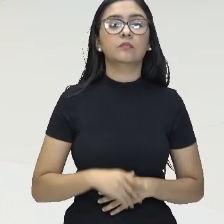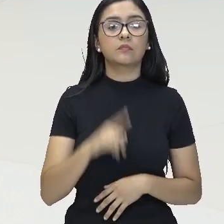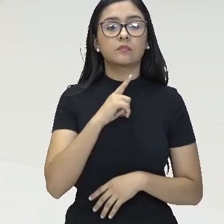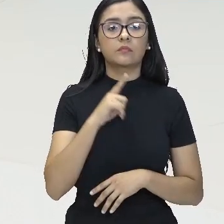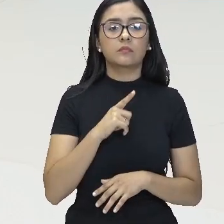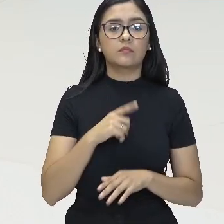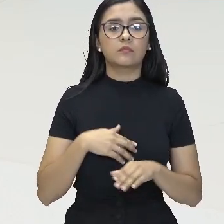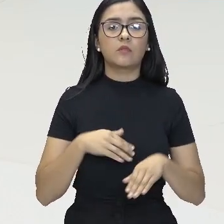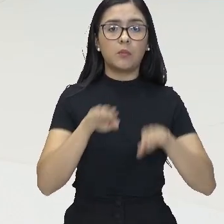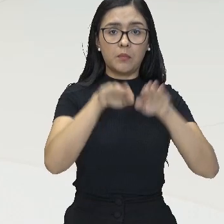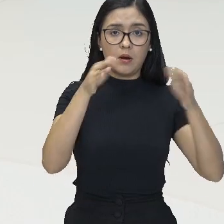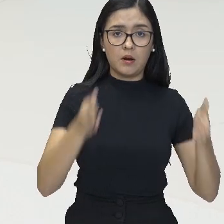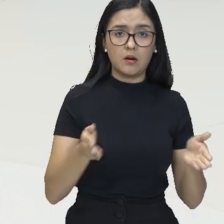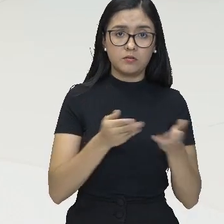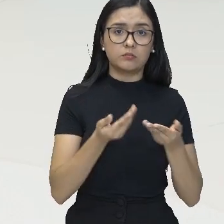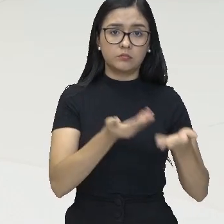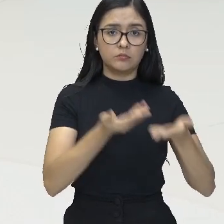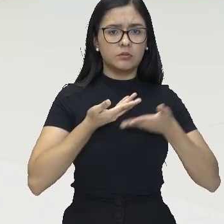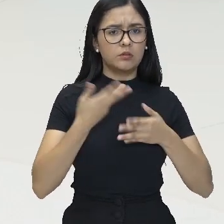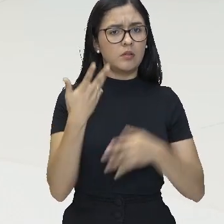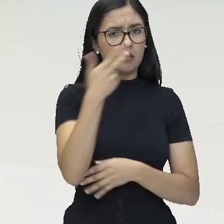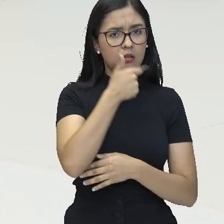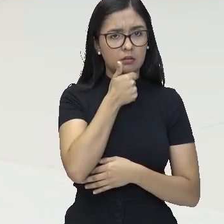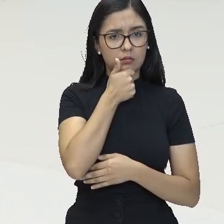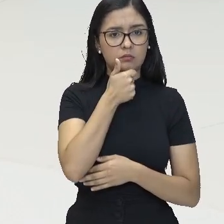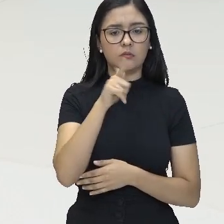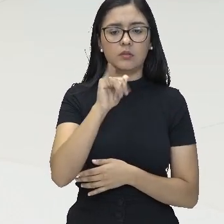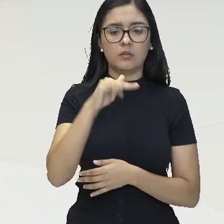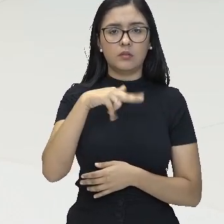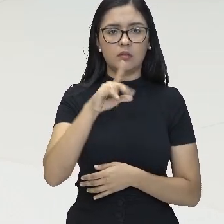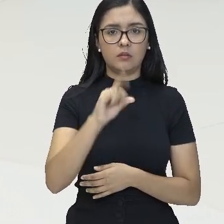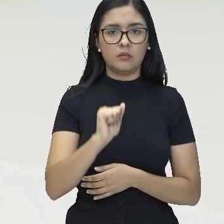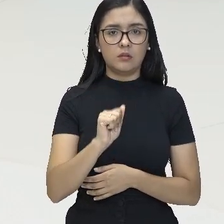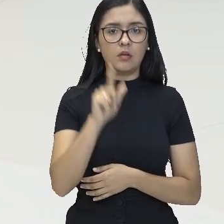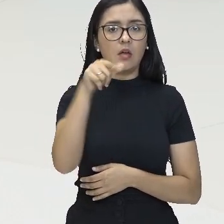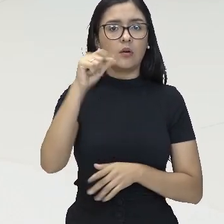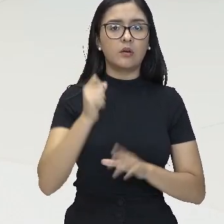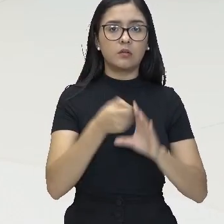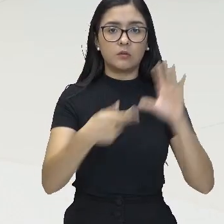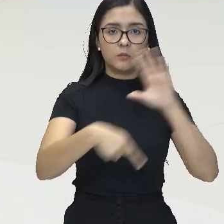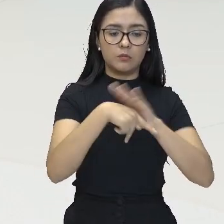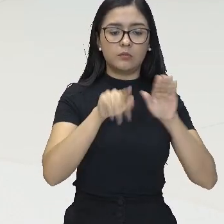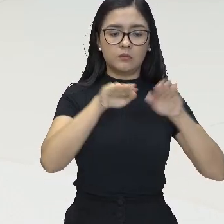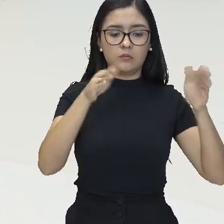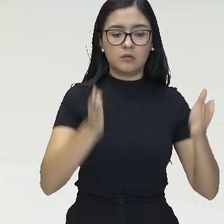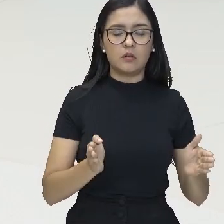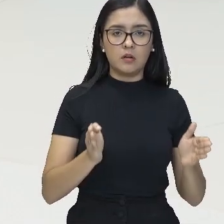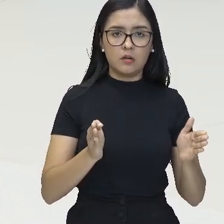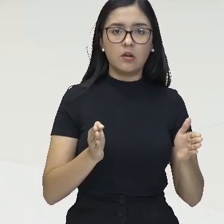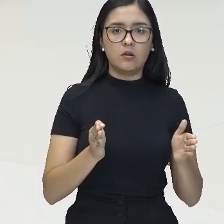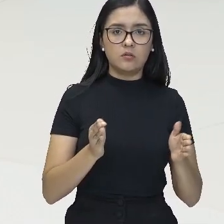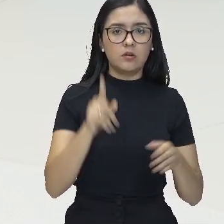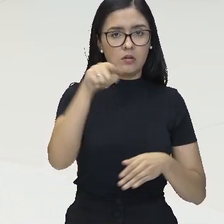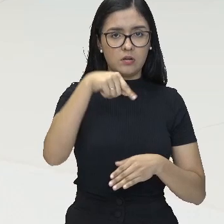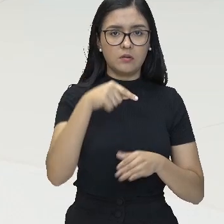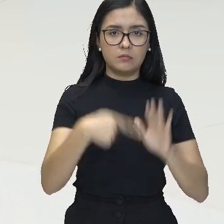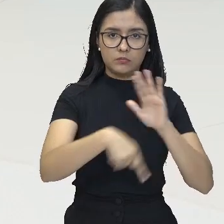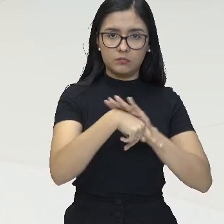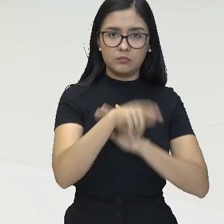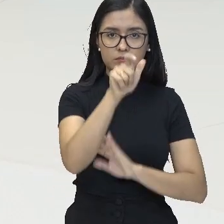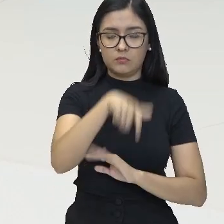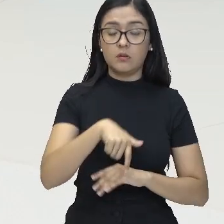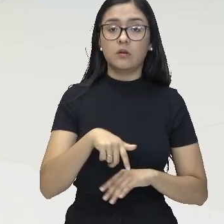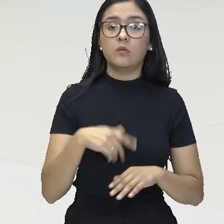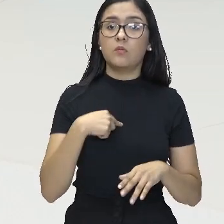é linda. Então, linda está caracterizando a caixa,